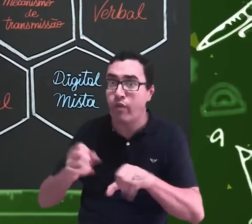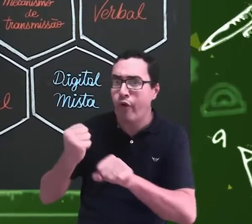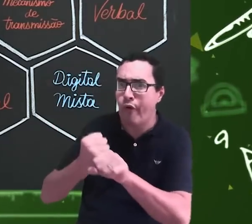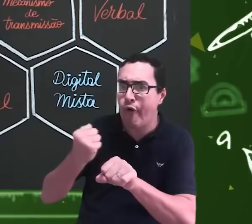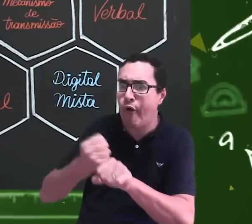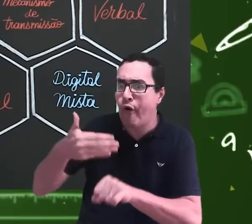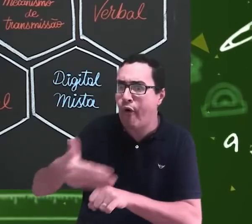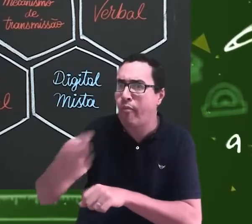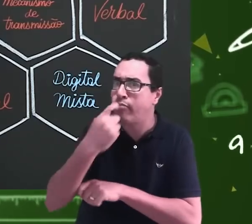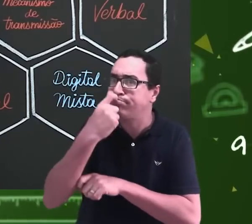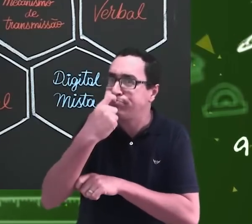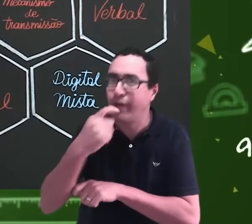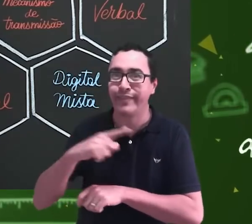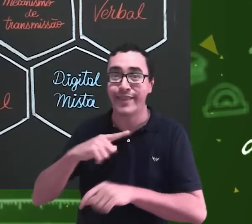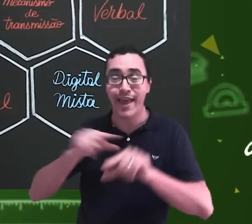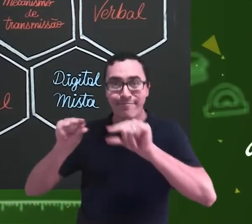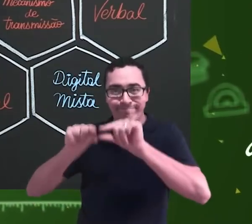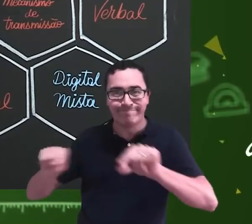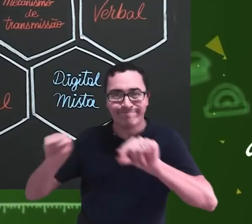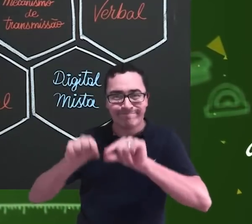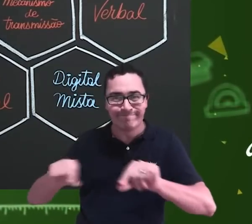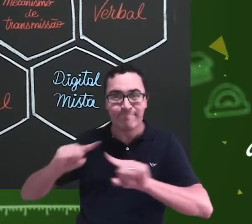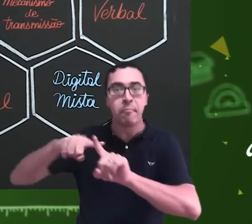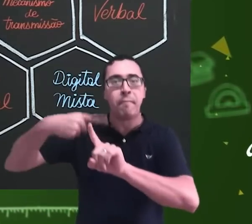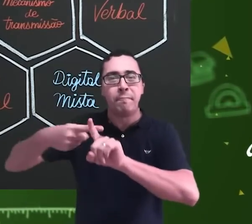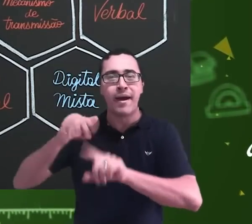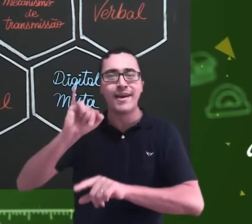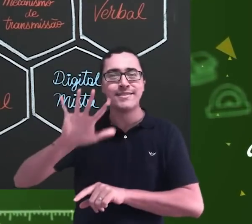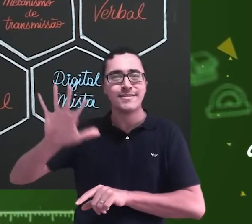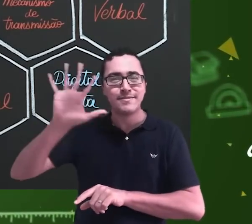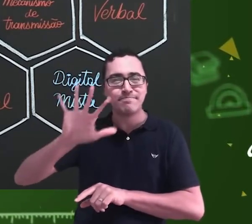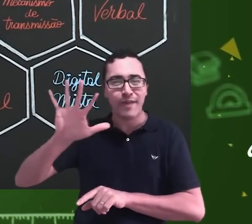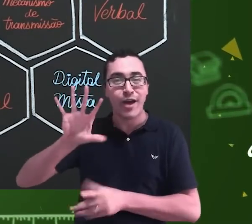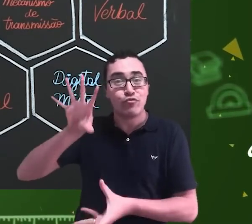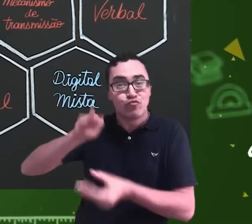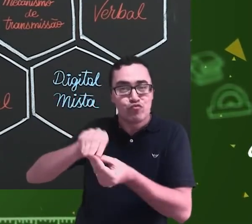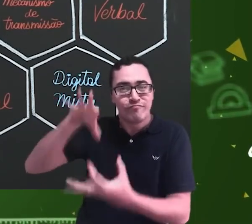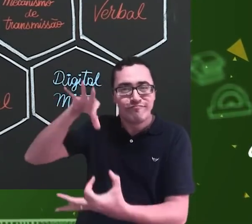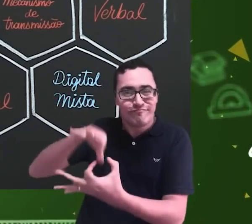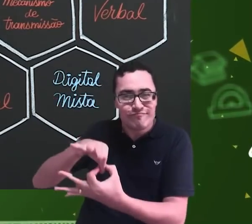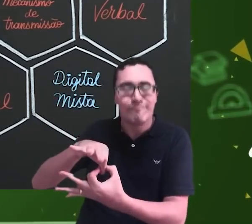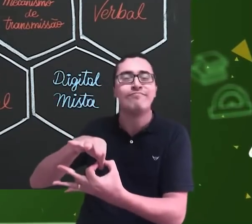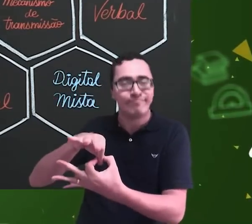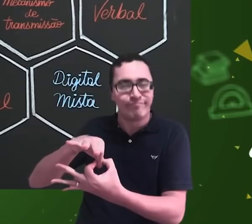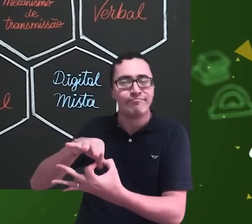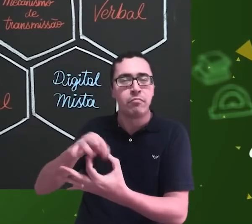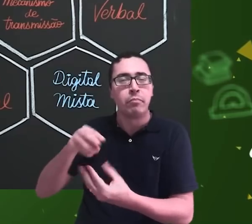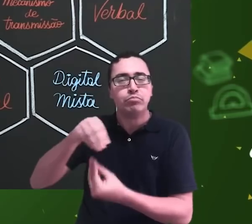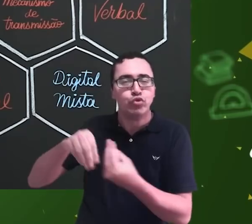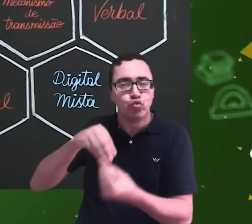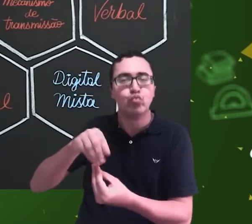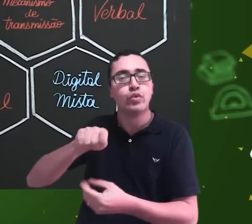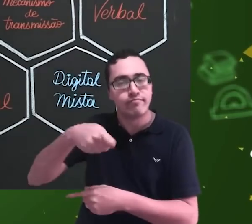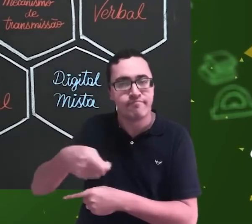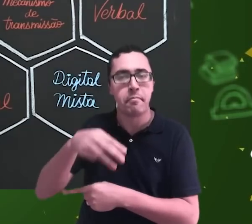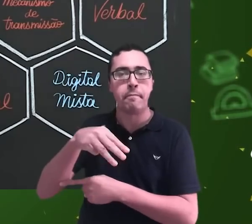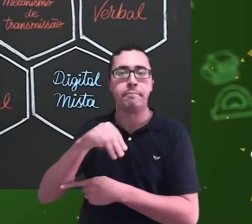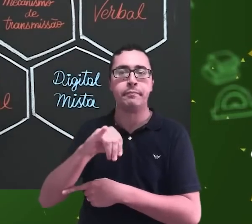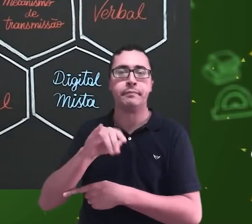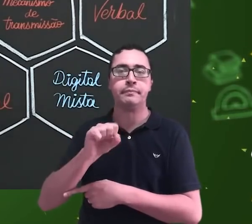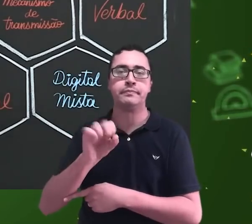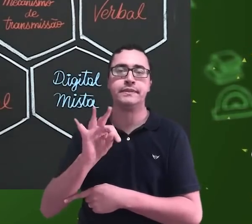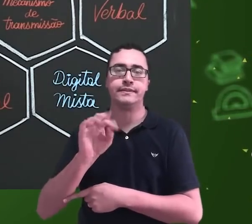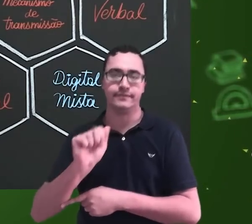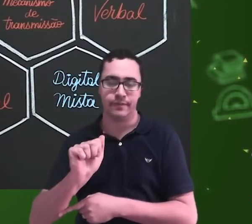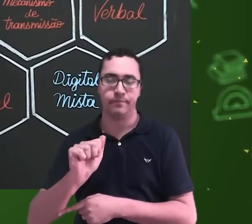imagem. Me comunico de duas formas, então a gente chama essa linguagem que propõe essa mistura, essa conexão de linguagem mista. Uma